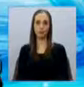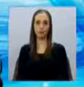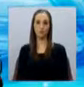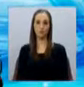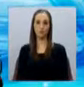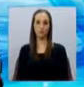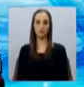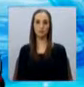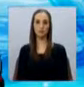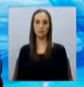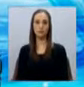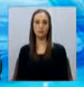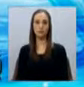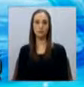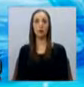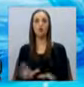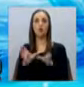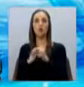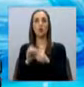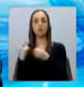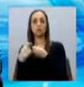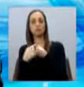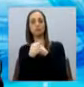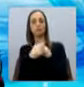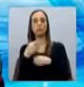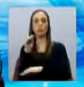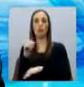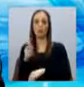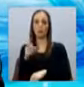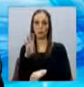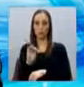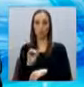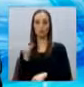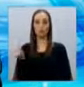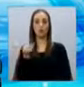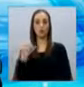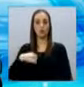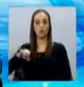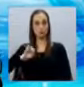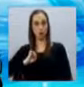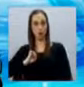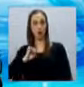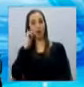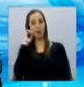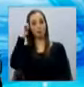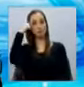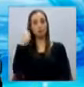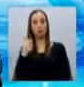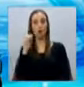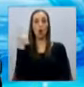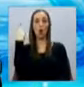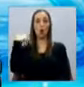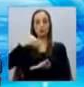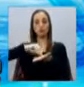e o movimento de pequenos acionistas do berço EA organização espanhola internacional das vítimas de bens assinaram ontem um protocolo de cooperação